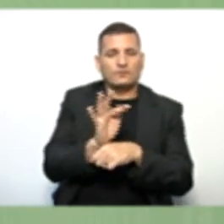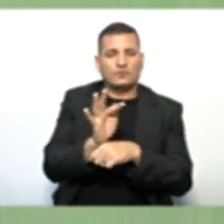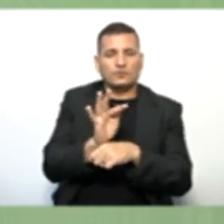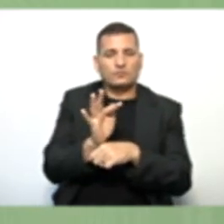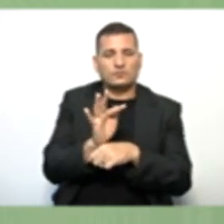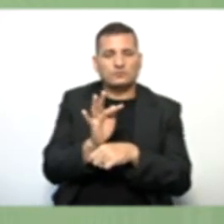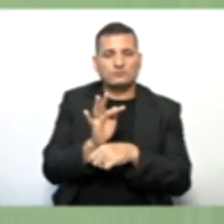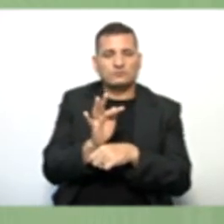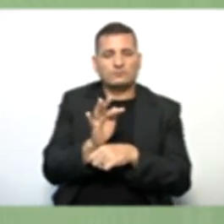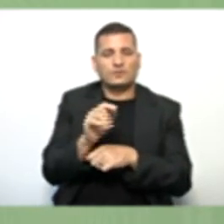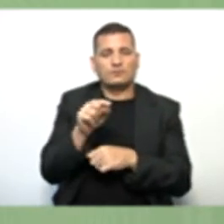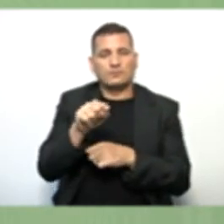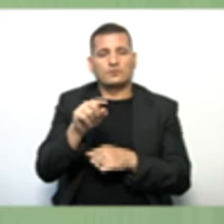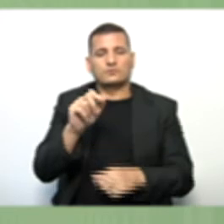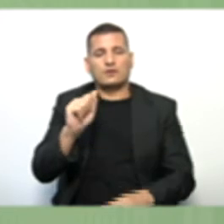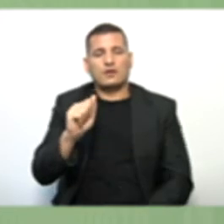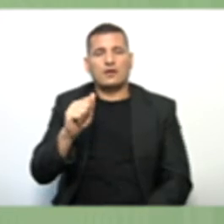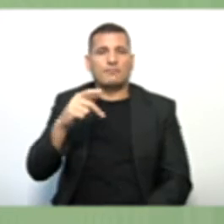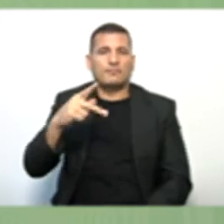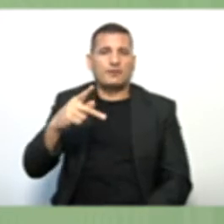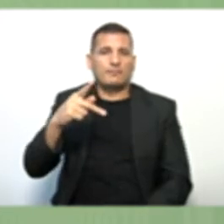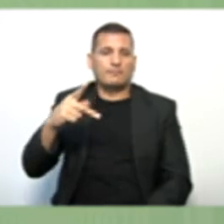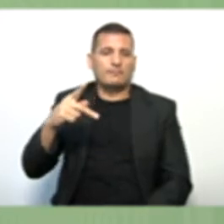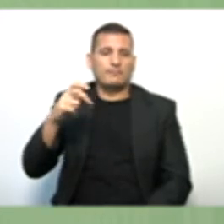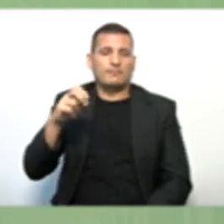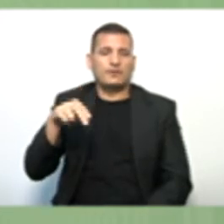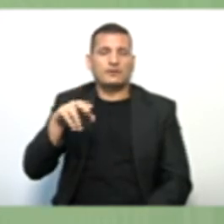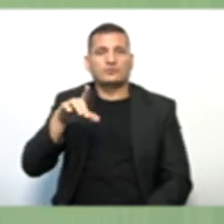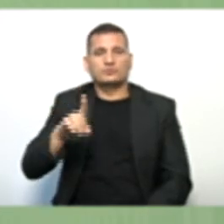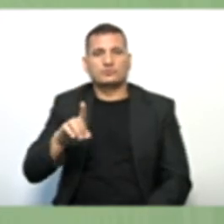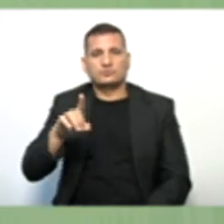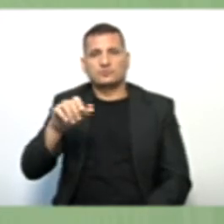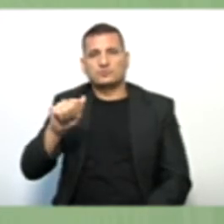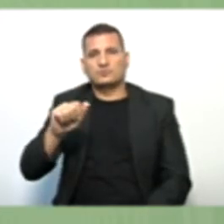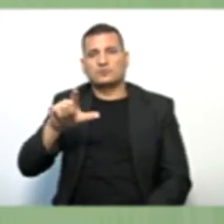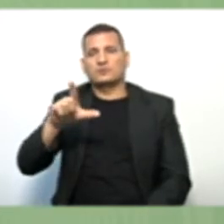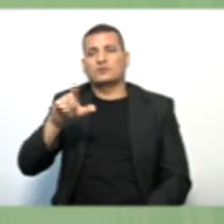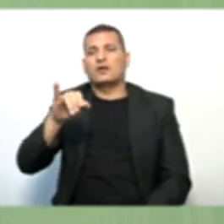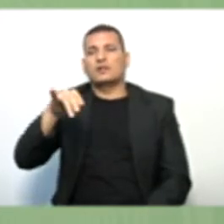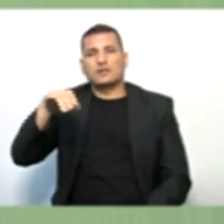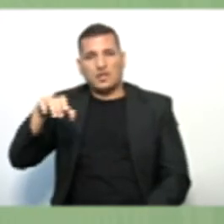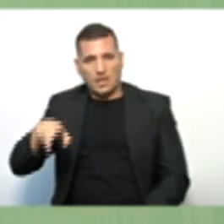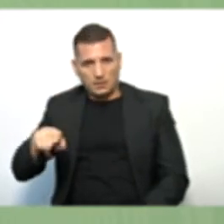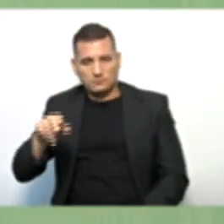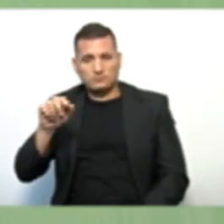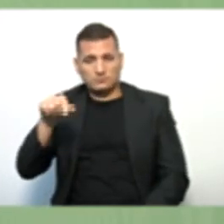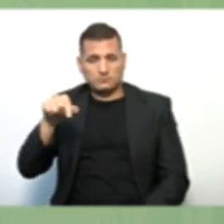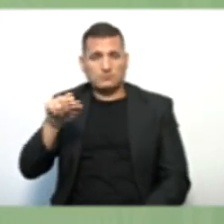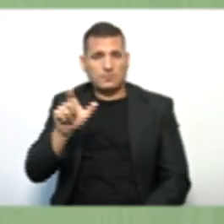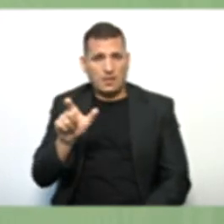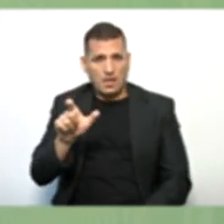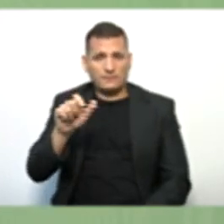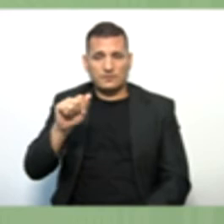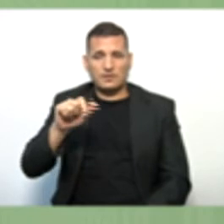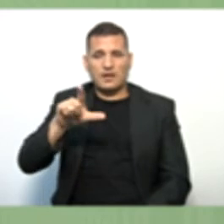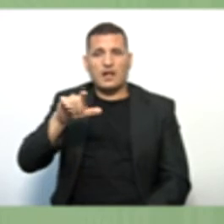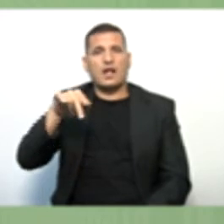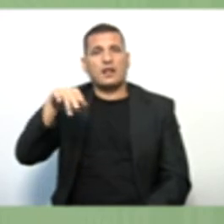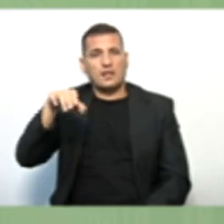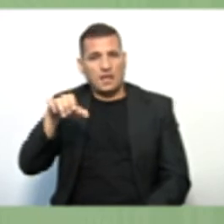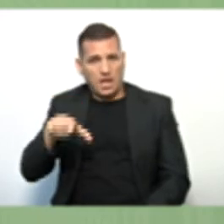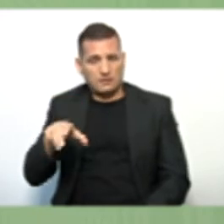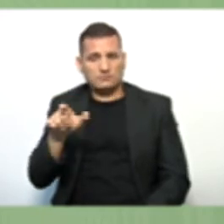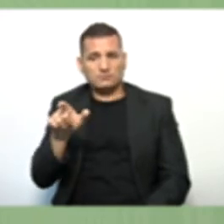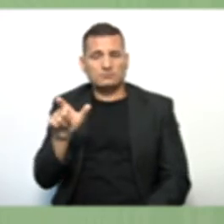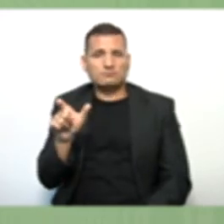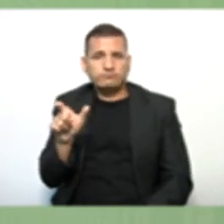Filmes.append alien. Olha só. Quando eu coloco isso aqui, que é o nome da minha lista, tá? Isso aqui é a minha lista. E depois .append,